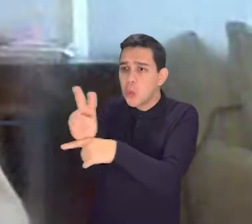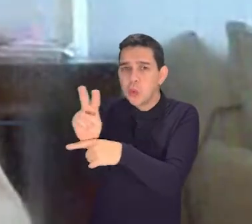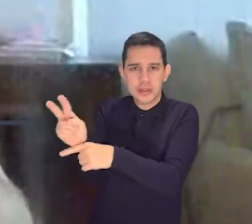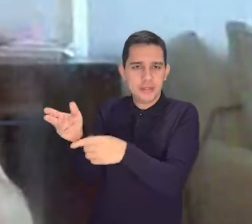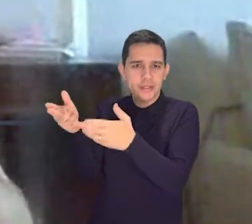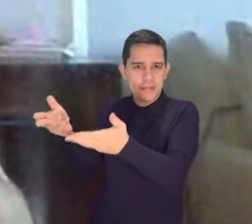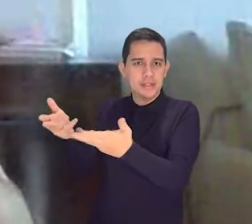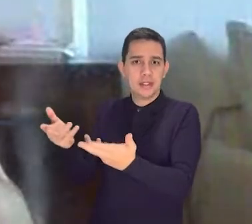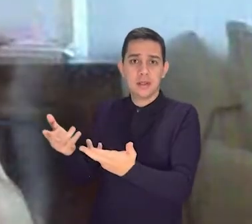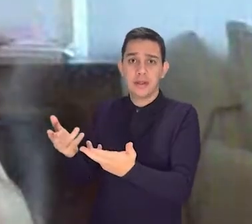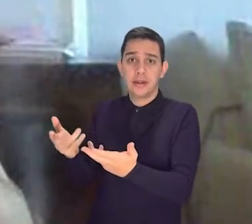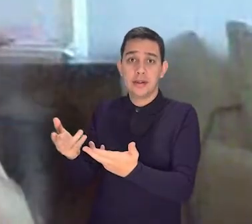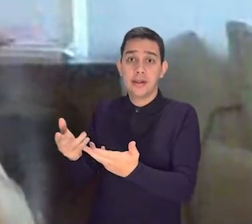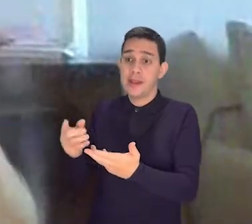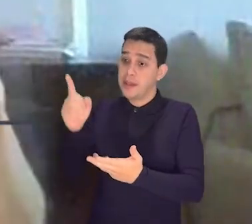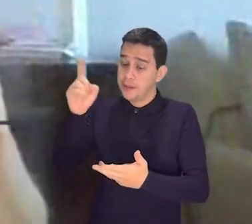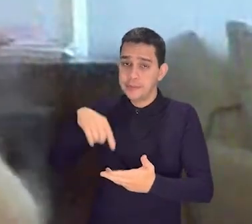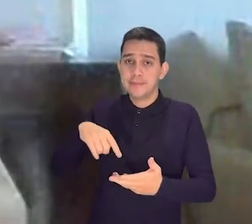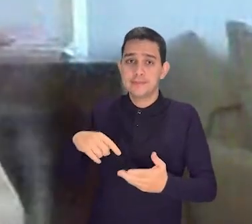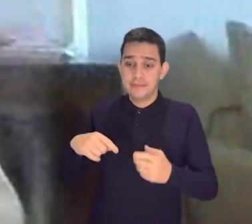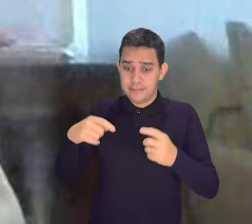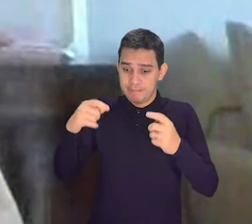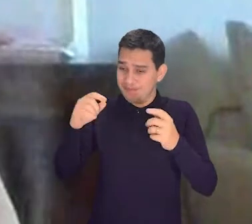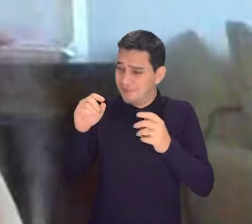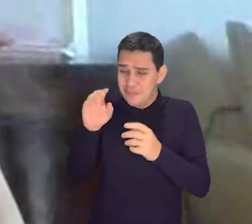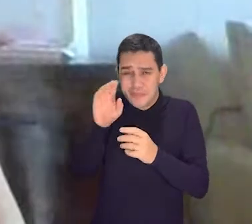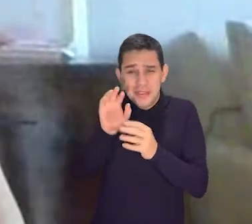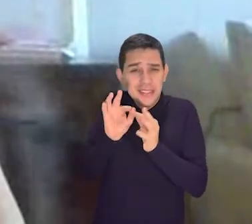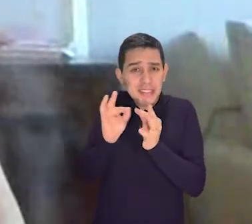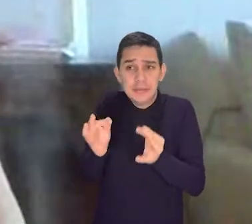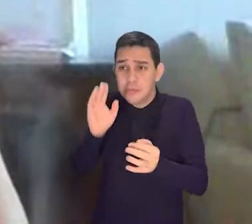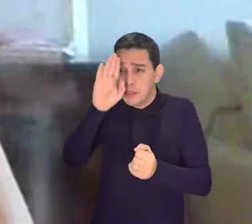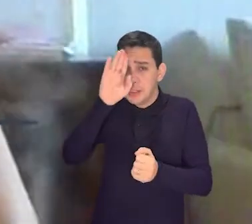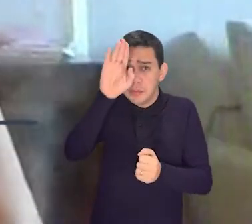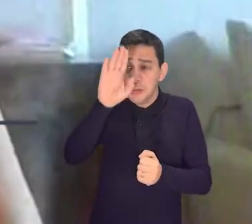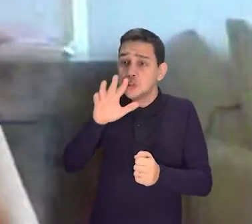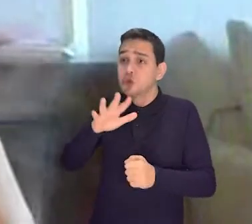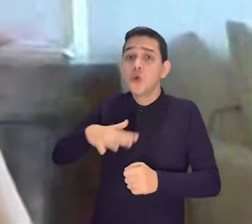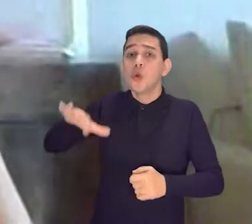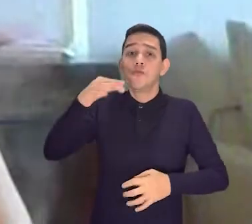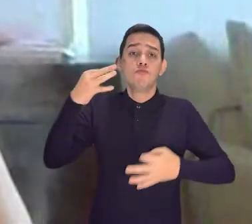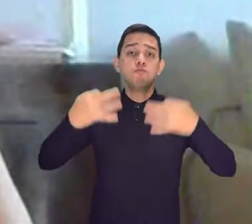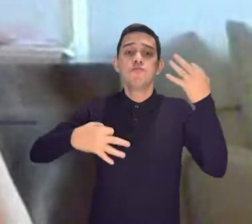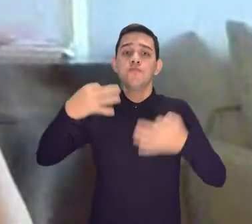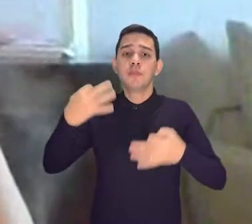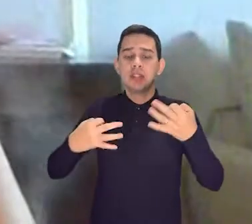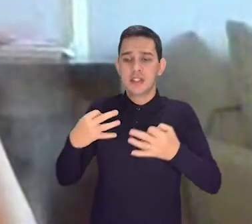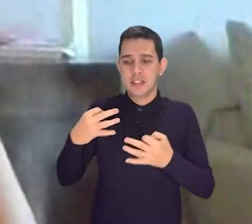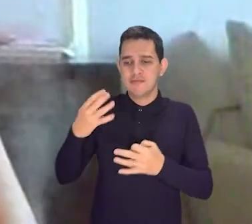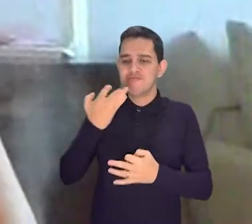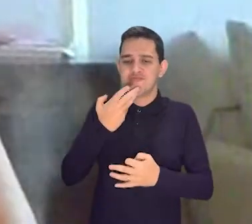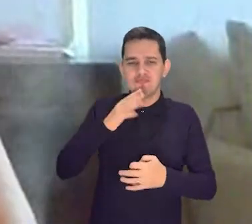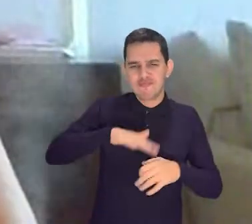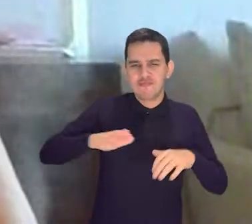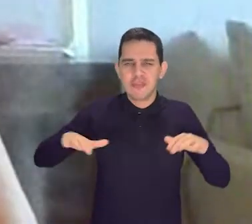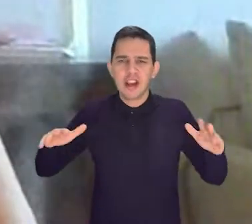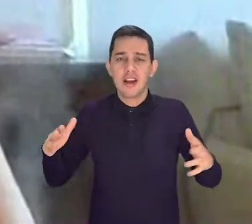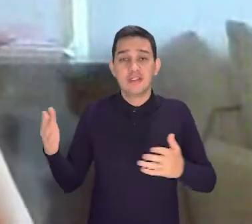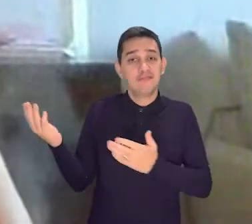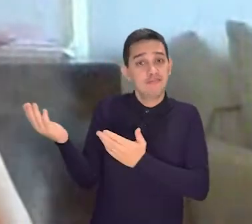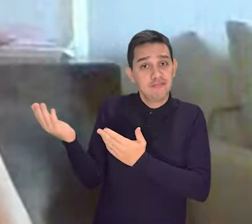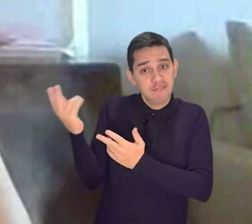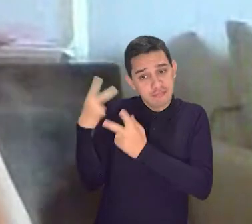para o funcionamento de toda a justiça da infância e juventude. Um conselho tutelar bem